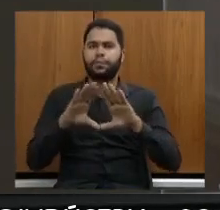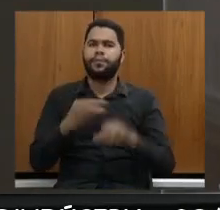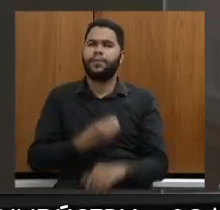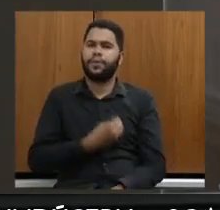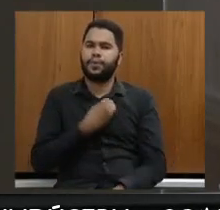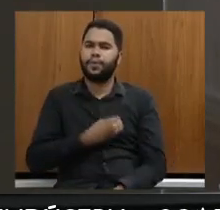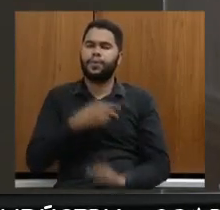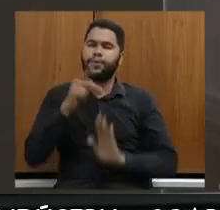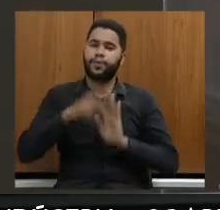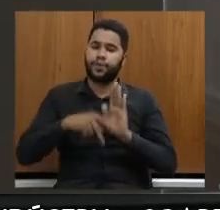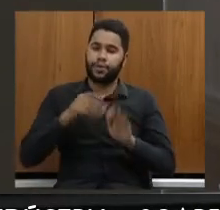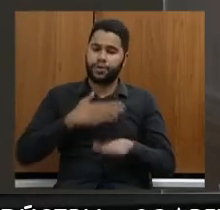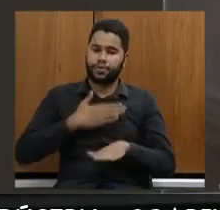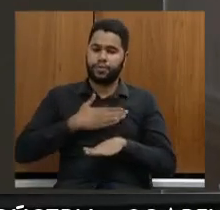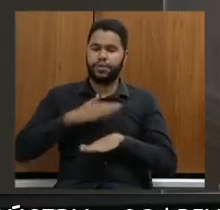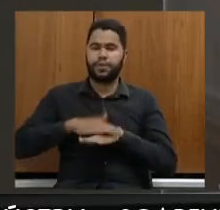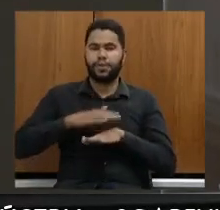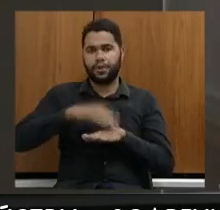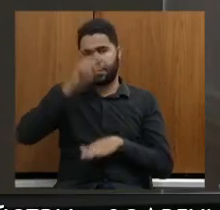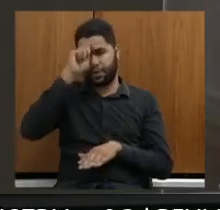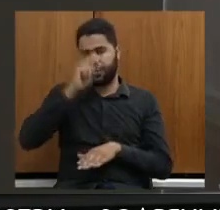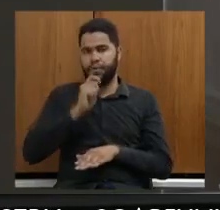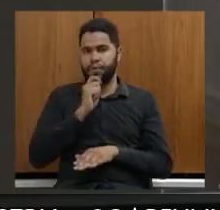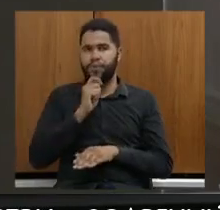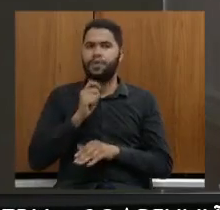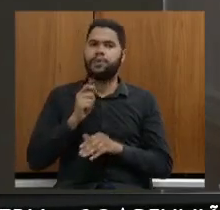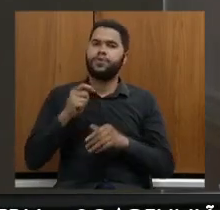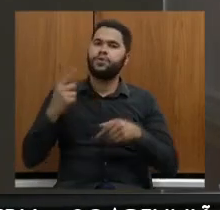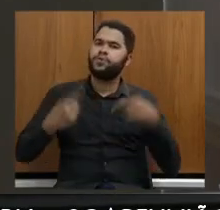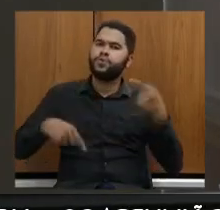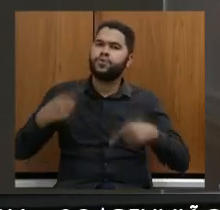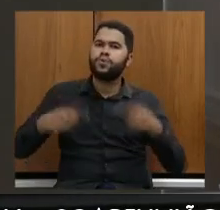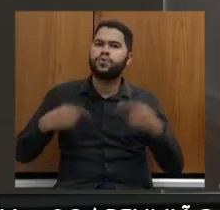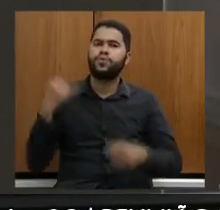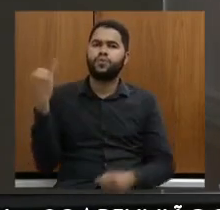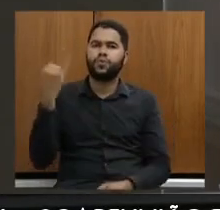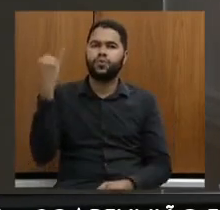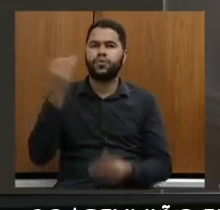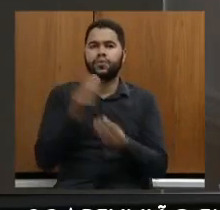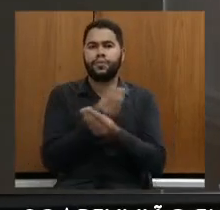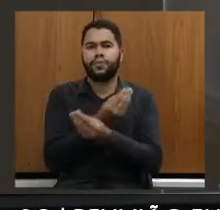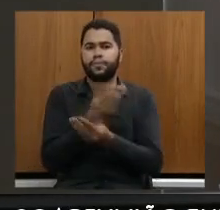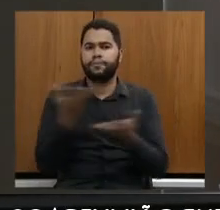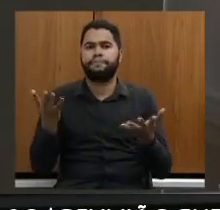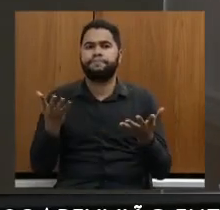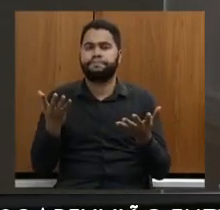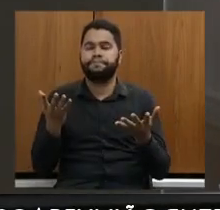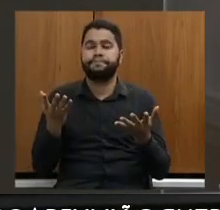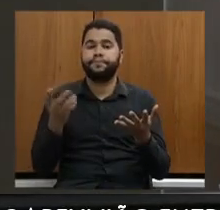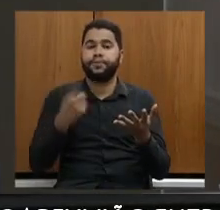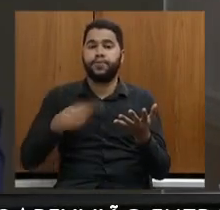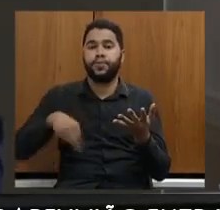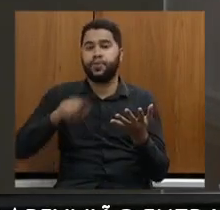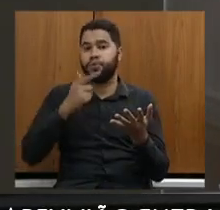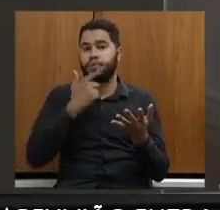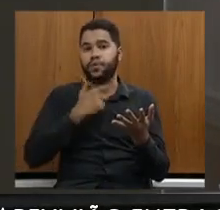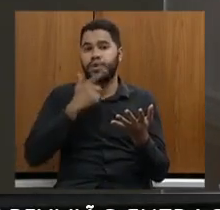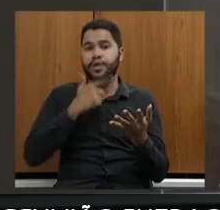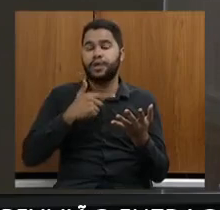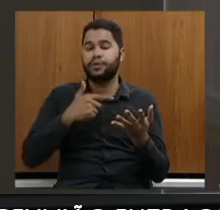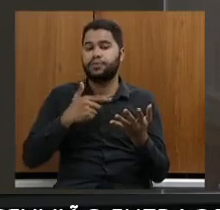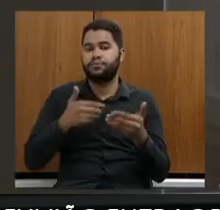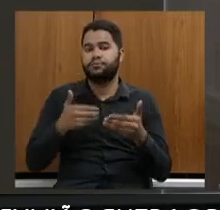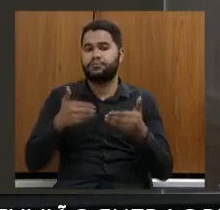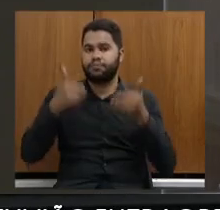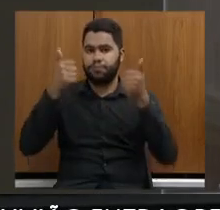projeto vem 12 de minha autoria projeto de vez com discussões importantes e promoções aí que fala tá fazendo o nosso queijo Realmente cada